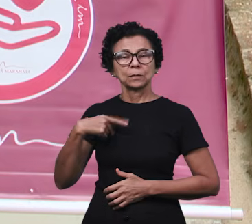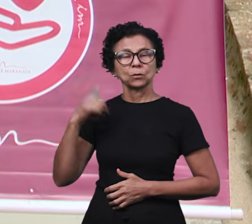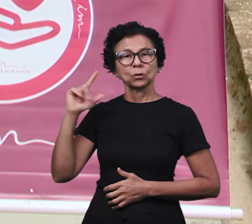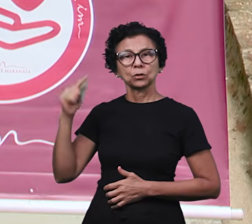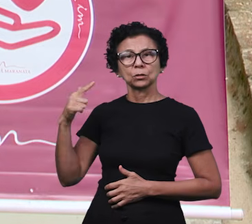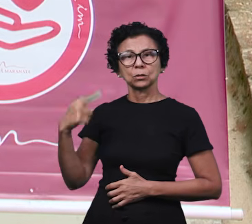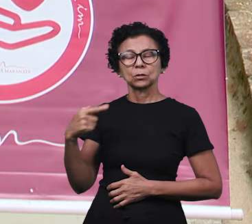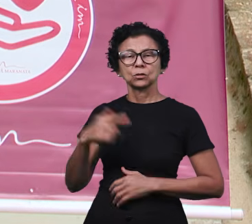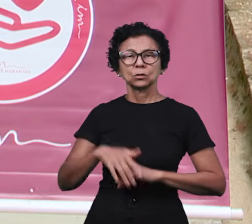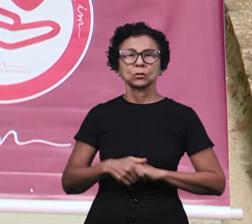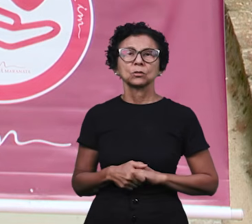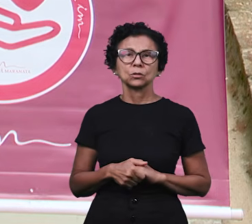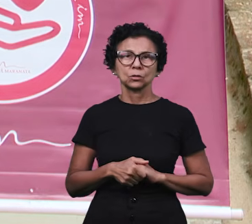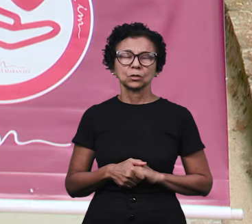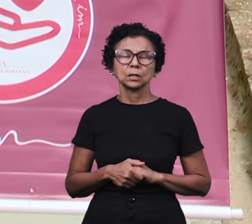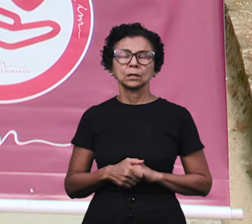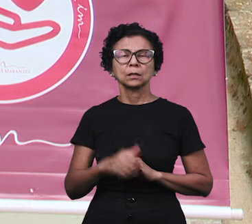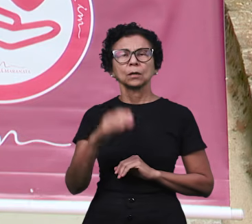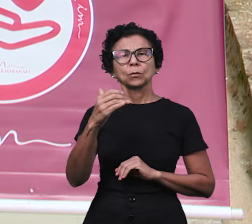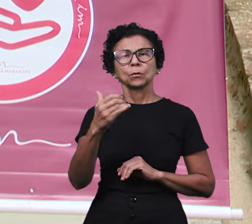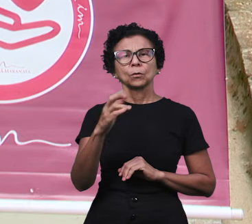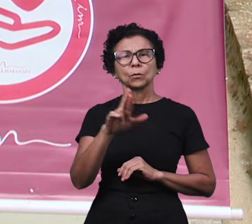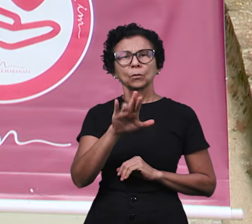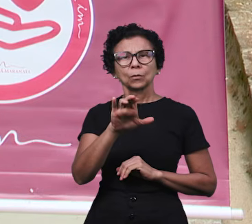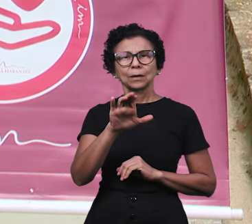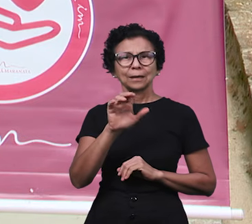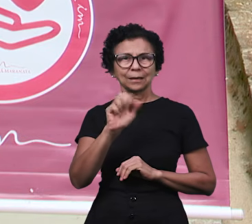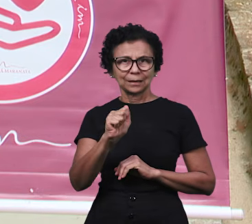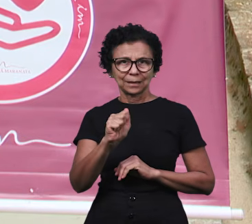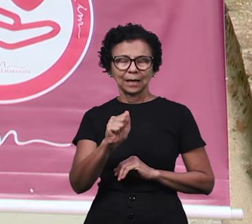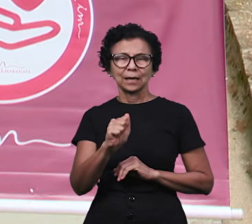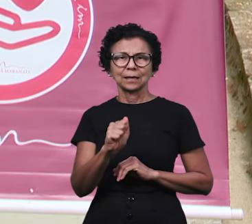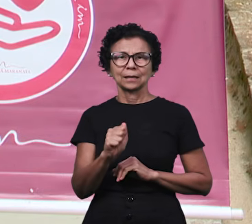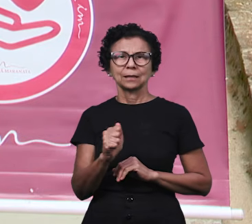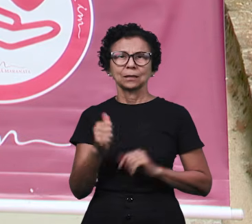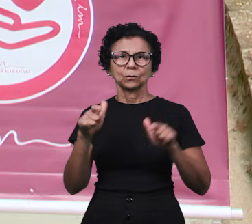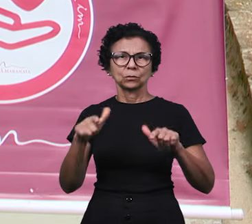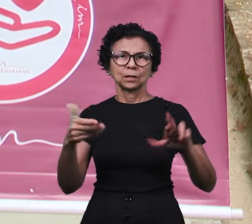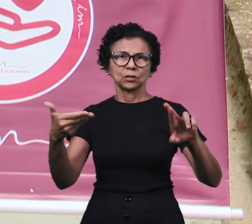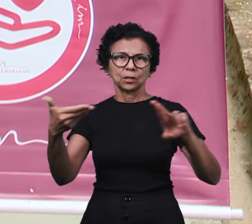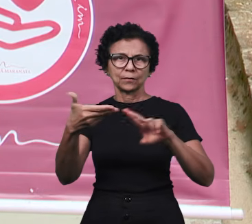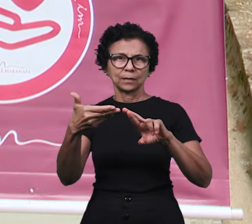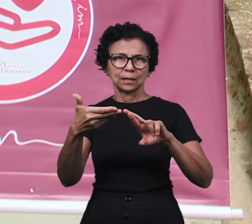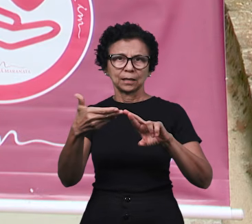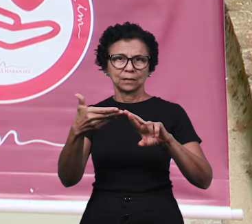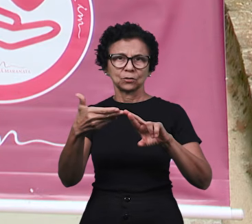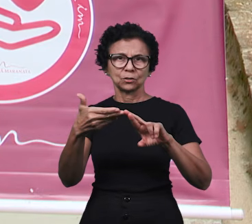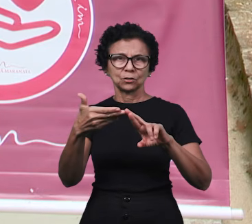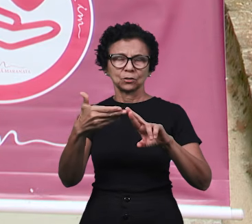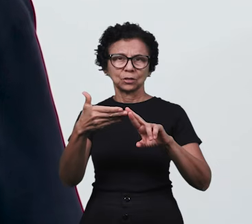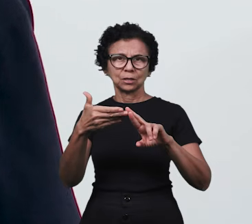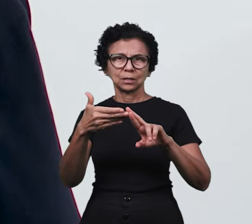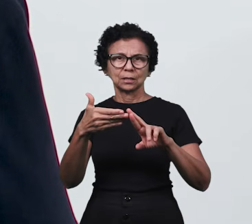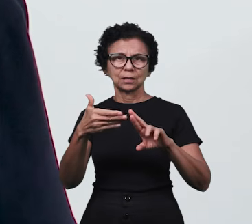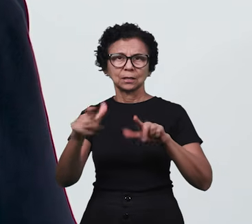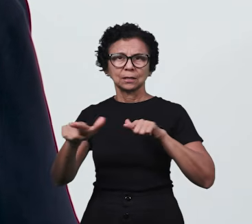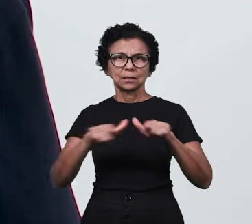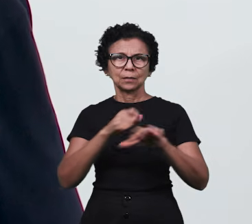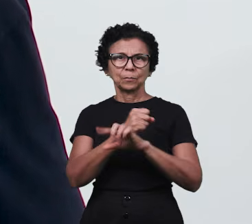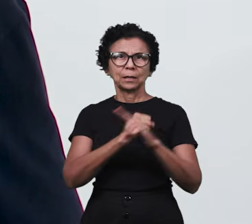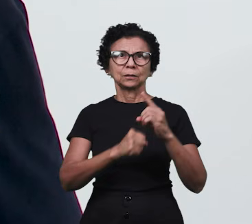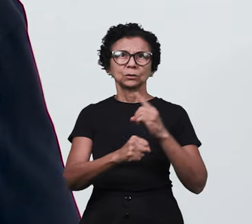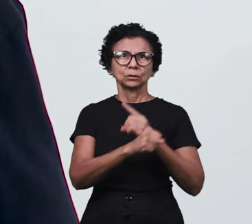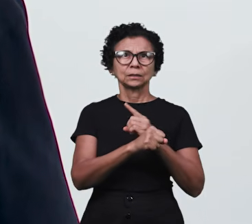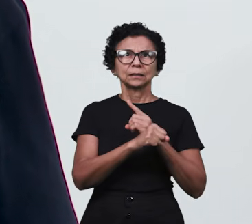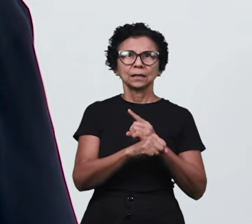Vitalino Teixeira Gueiros ao CREAS, que é um centro de referência especializado de assistência social. O pastor Geudeti,